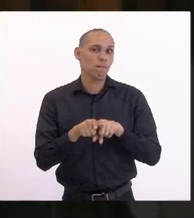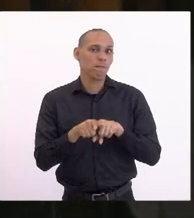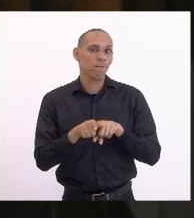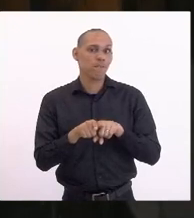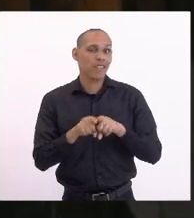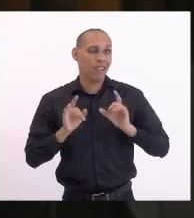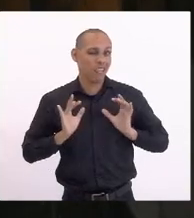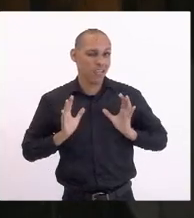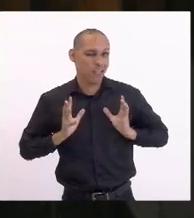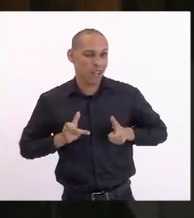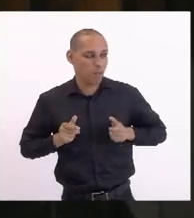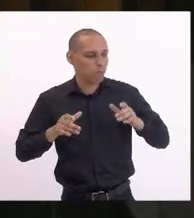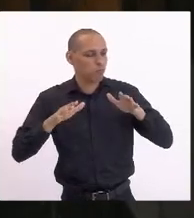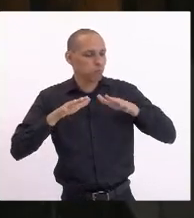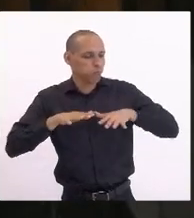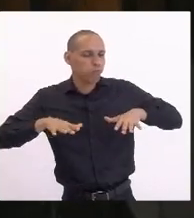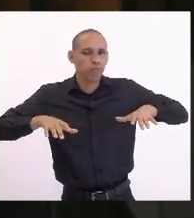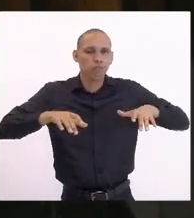limpeza dos logradouros,